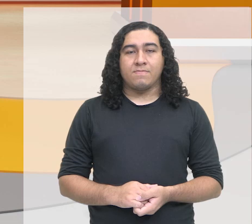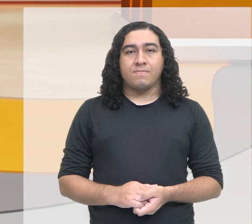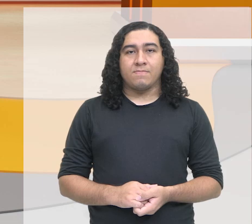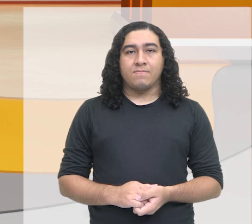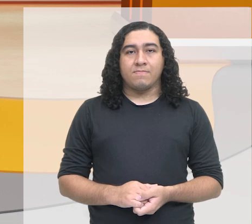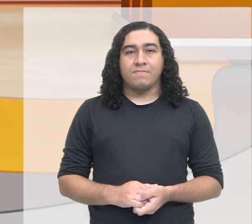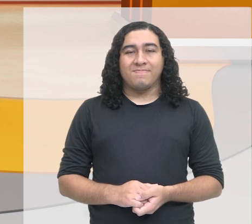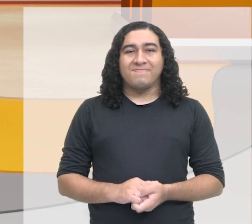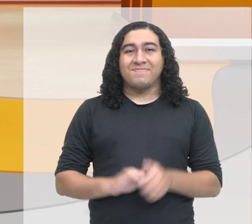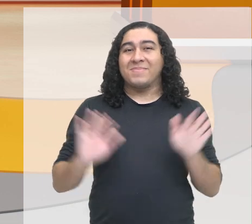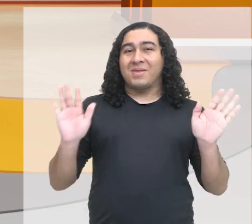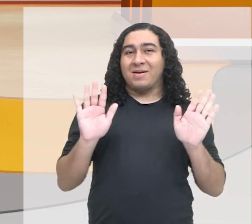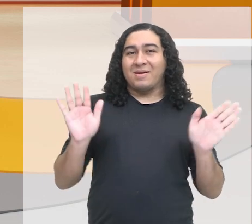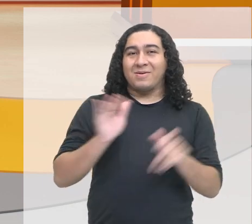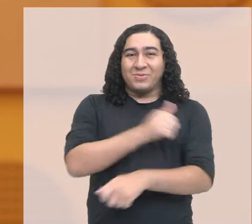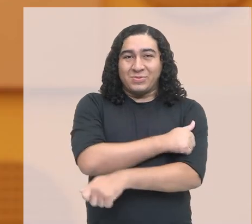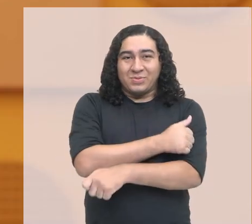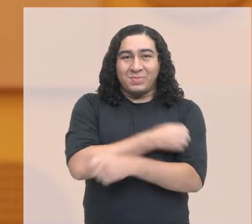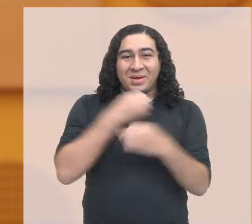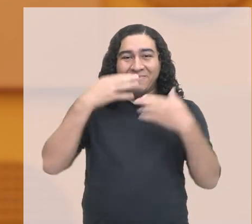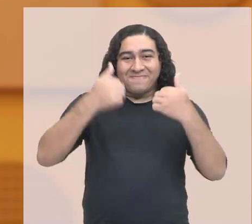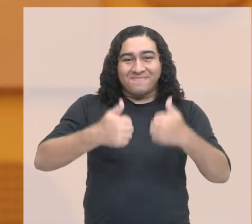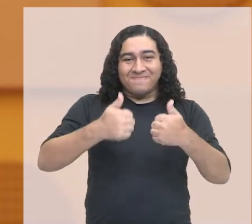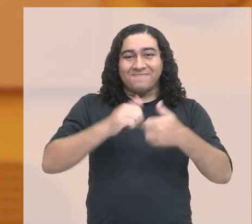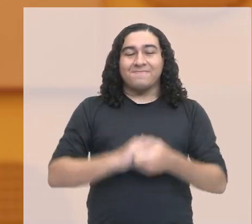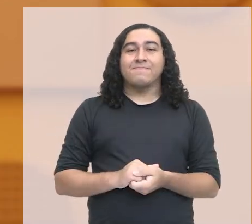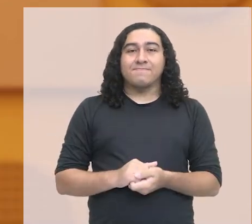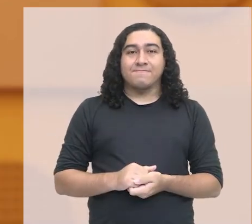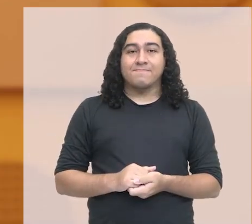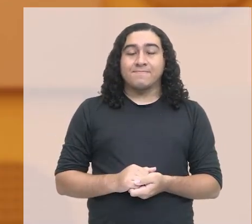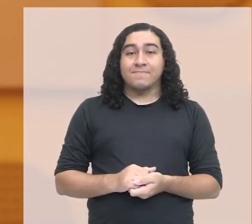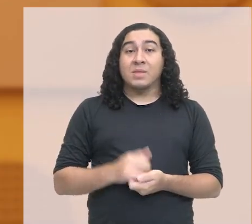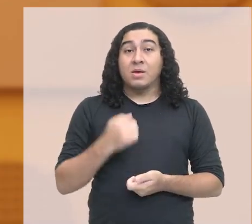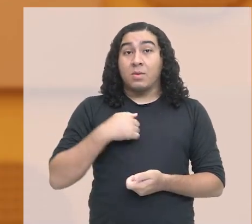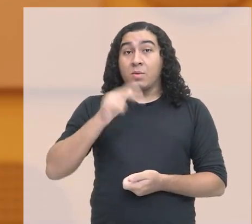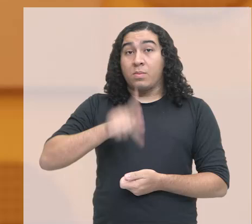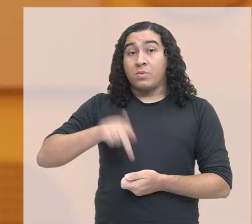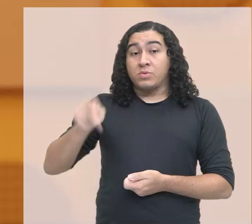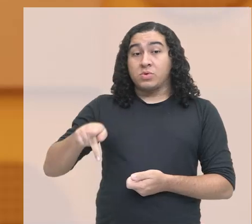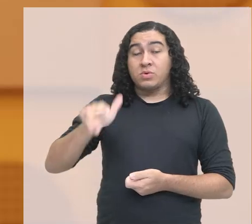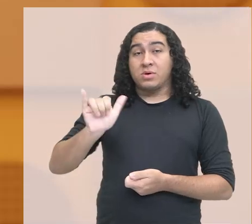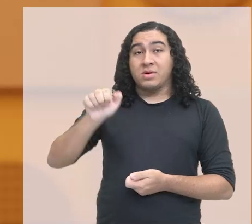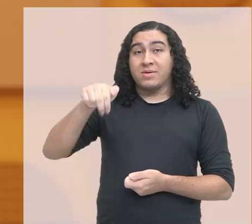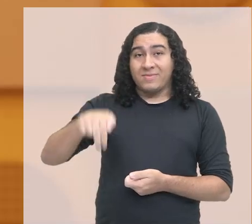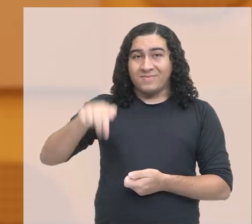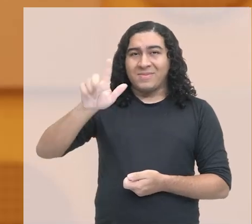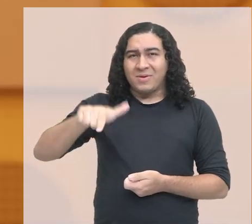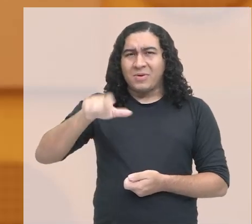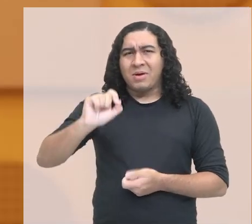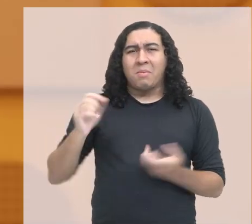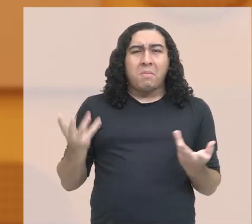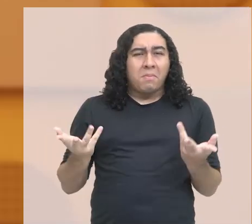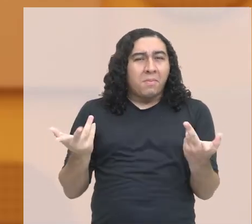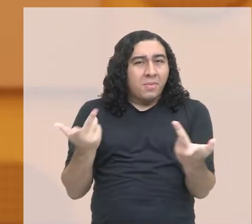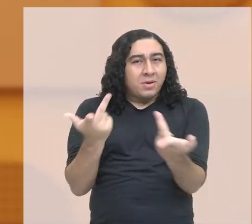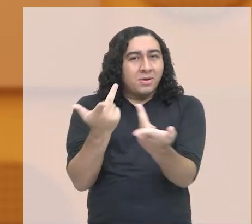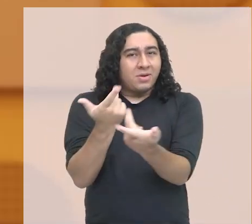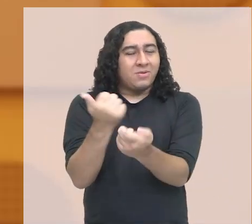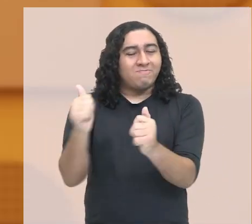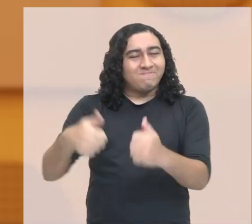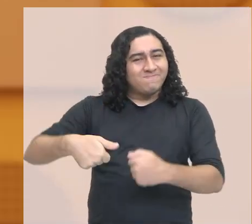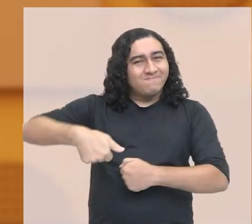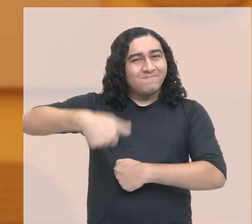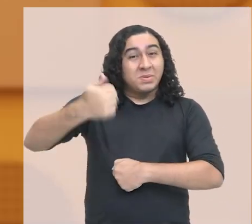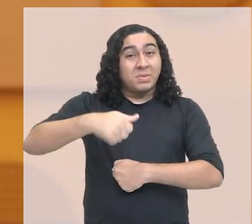Olá, queridos alunos, tudo bem com vocês? Eu sou o professor Ian Souto, daquele que é o melhor componente,